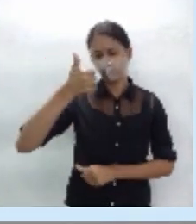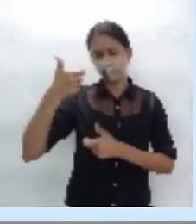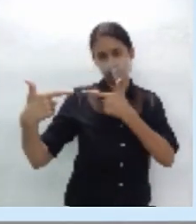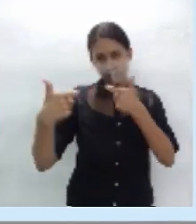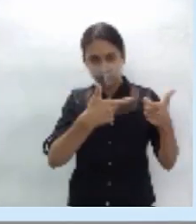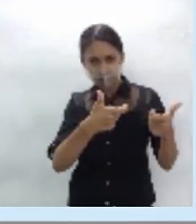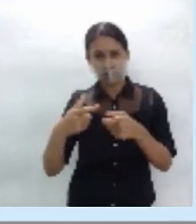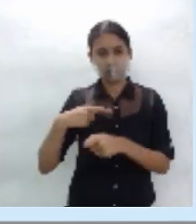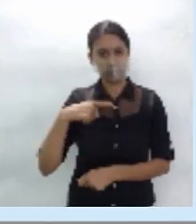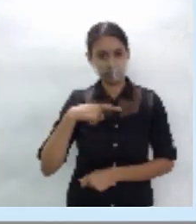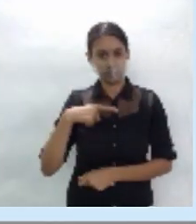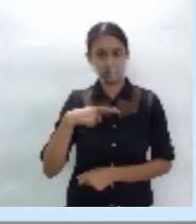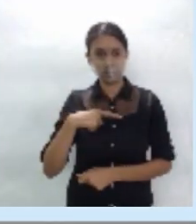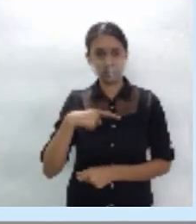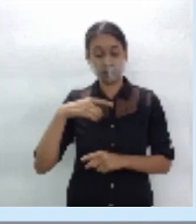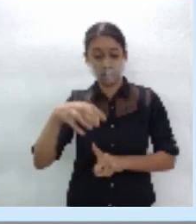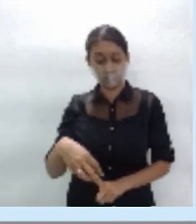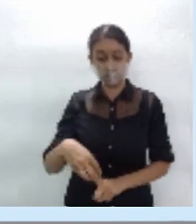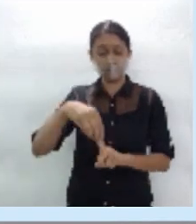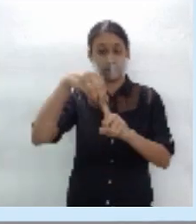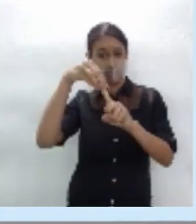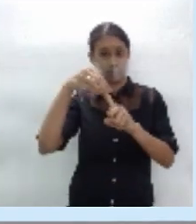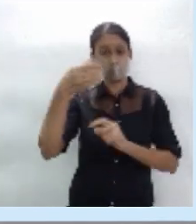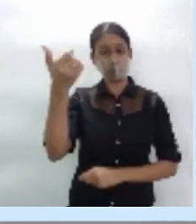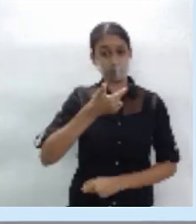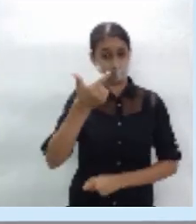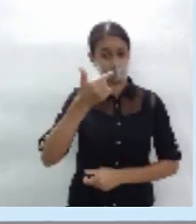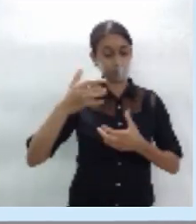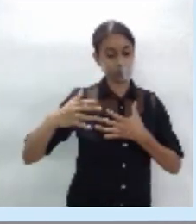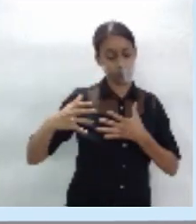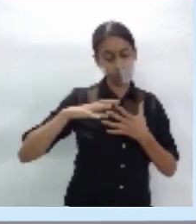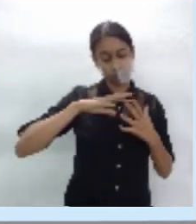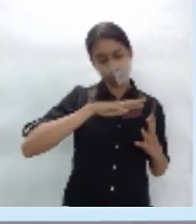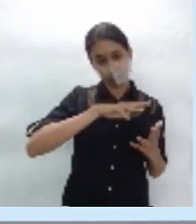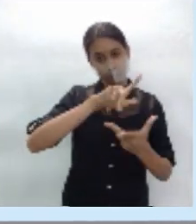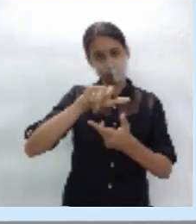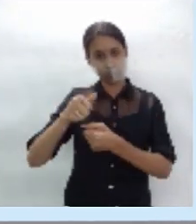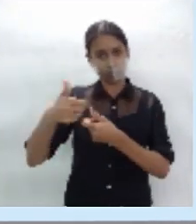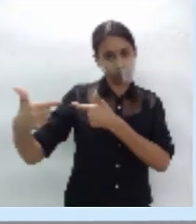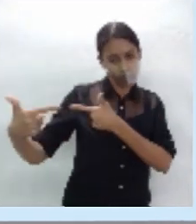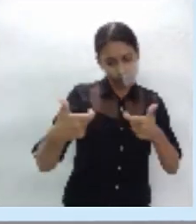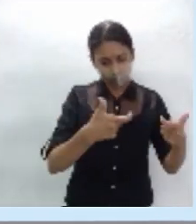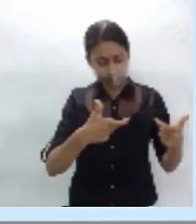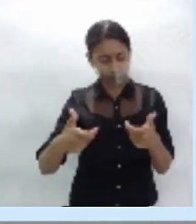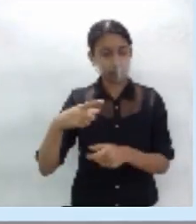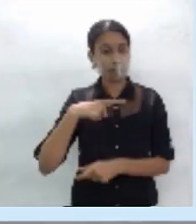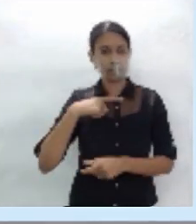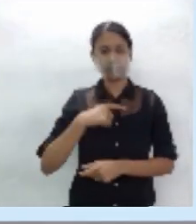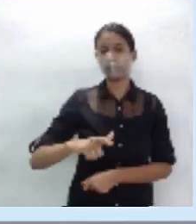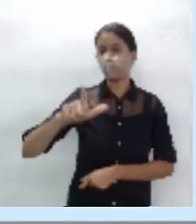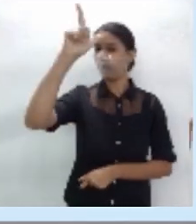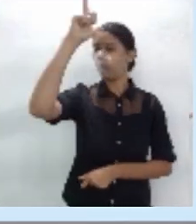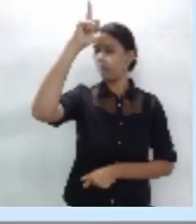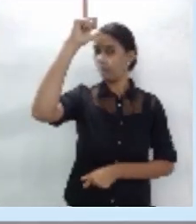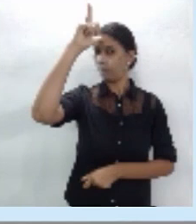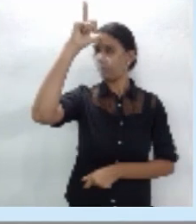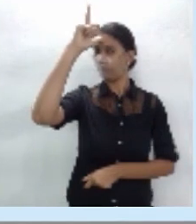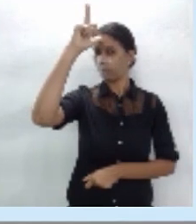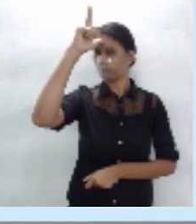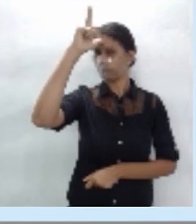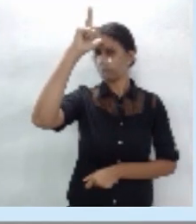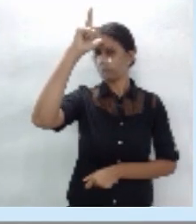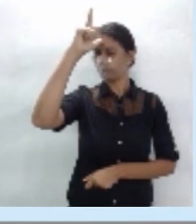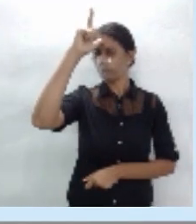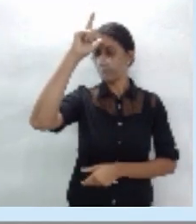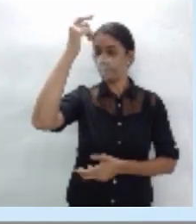Guerra Mundial, tanto quanto a Segunda, principalmente a Segunda Guerra Mundial, né? Porque quando a Alemanha ela